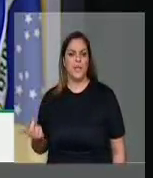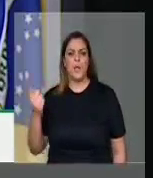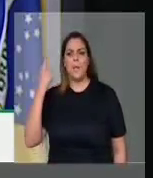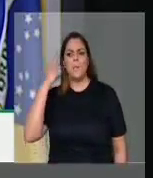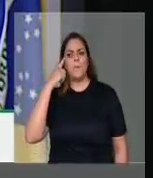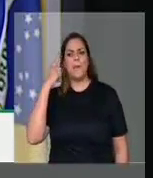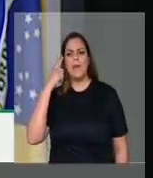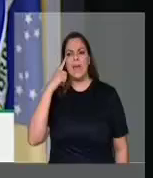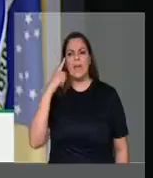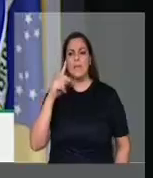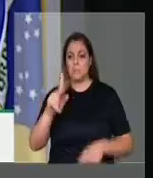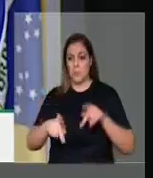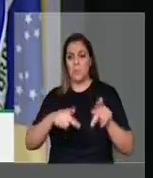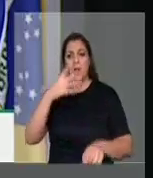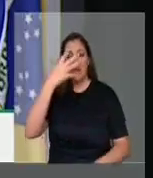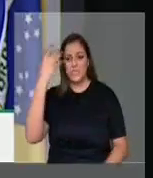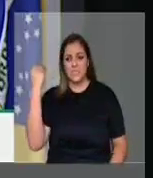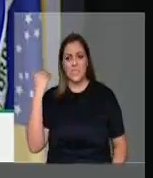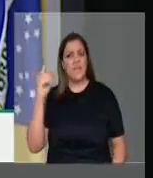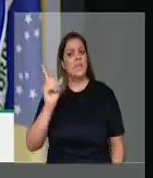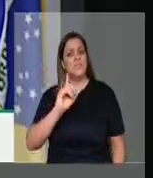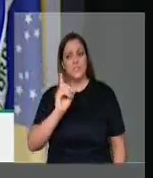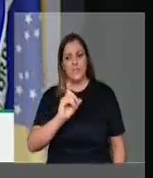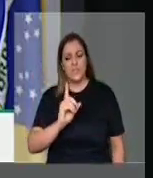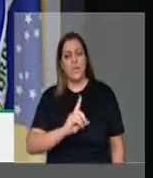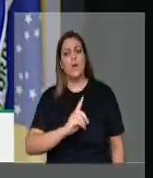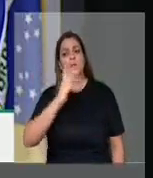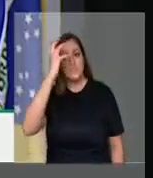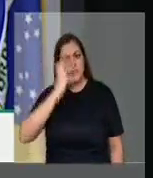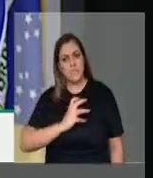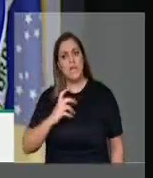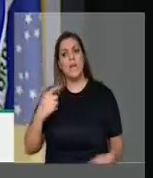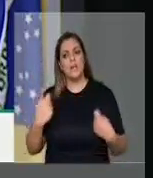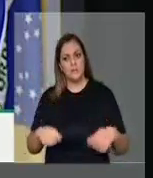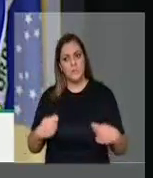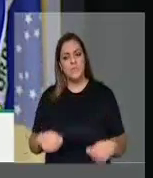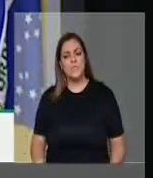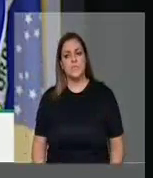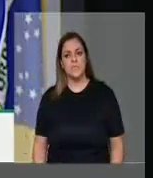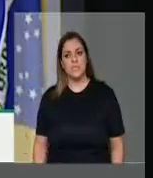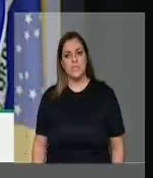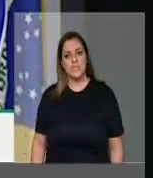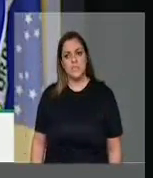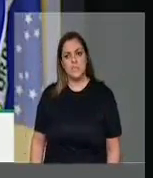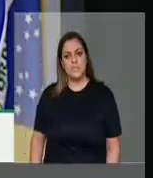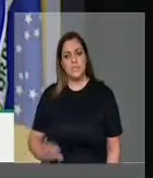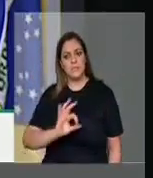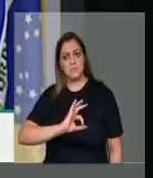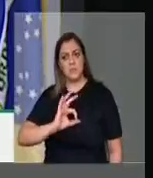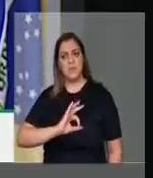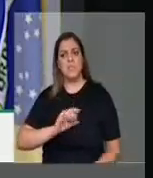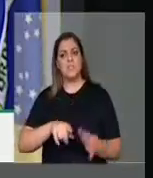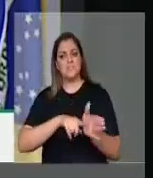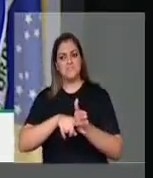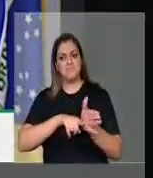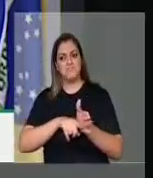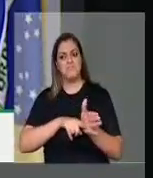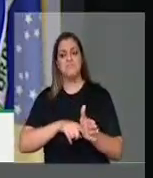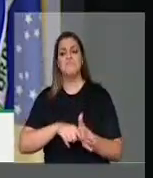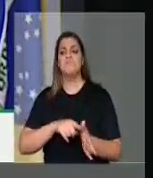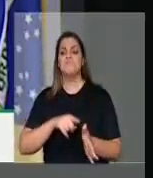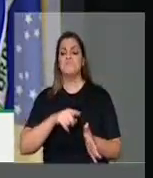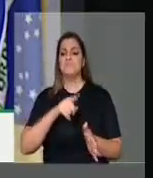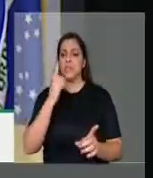As coisas precisam ser revistas com seriedade. Caixa de Pandora puniu, o partido